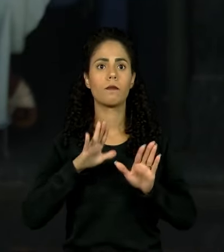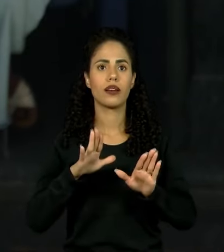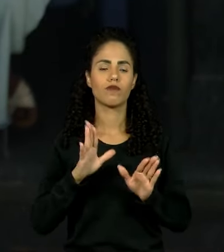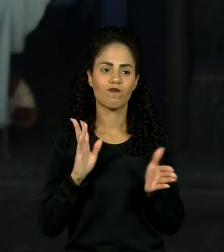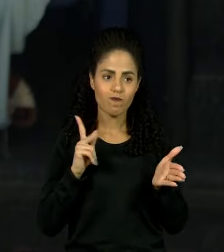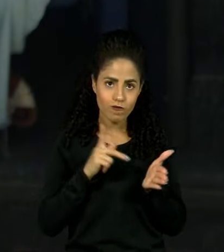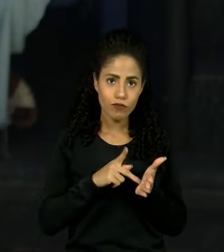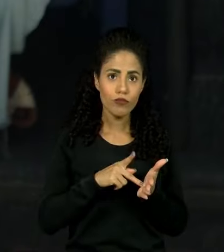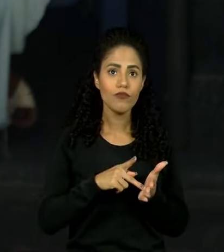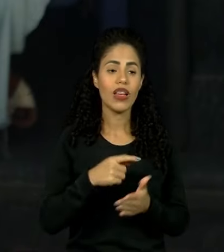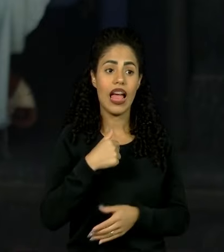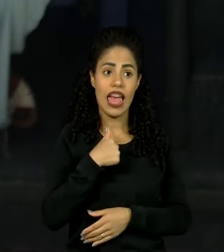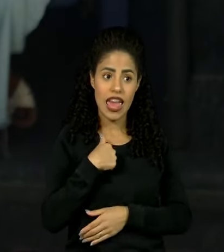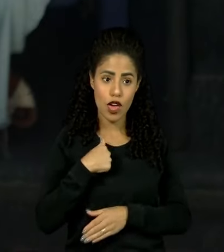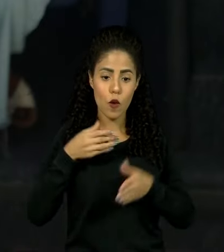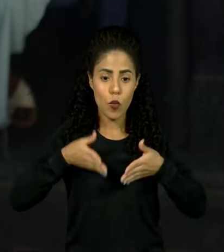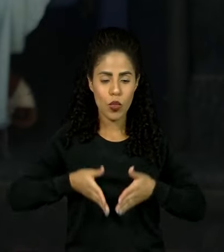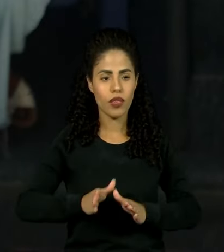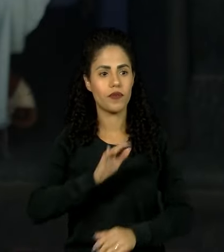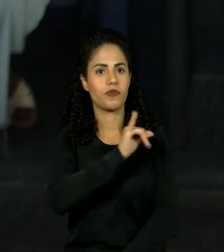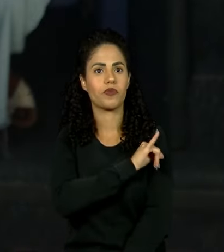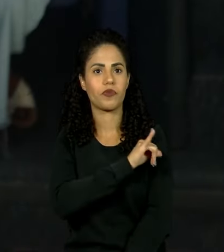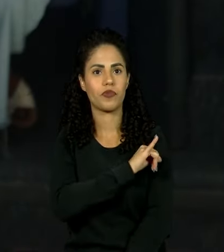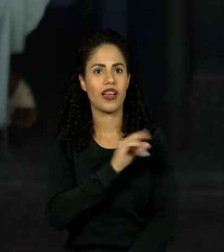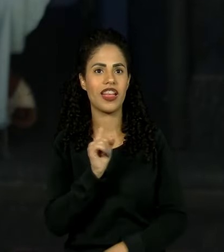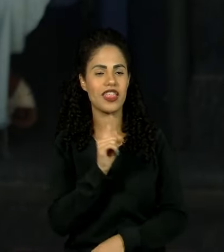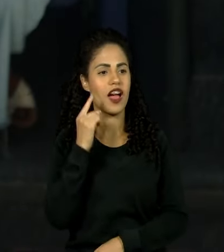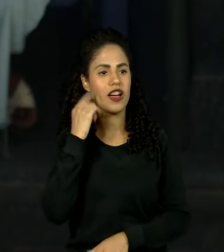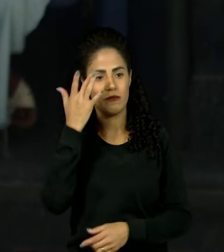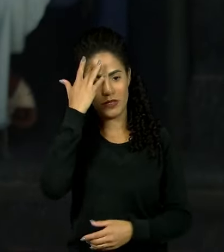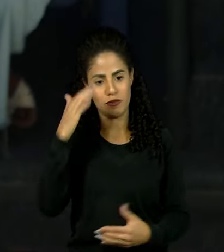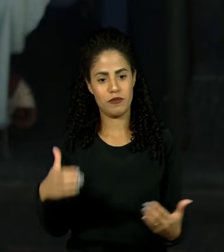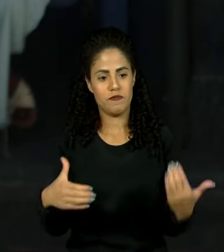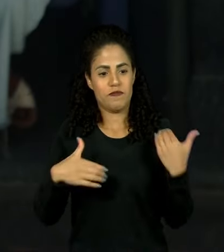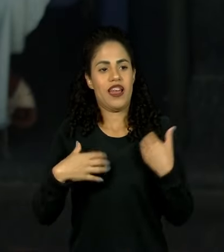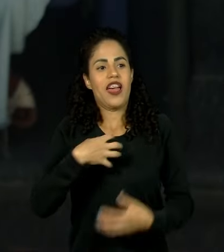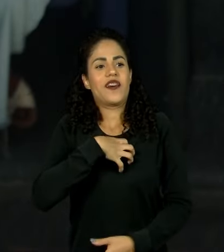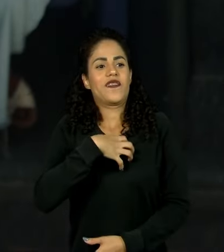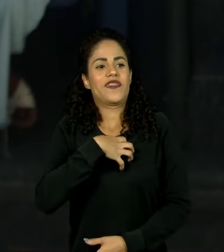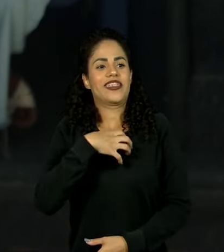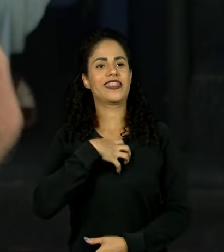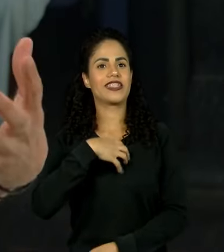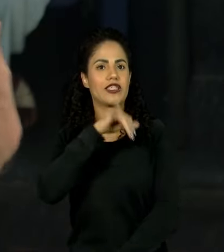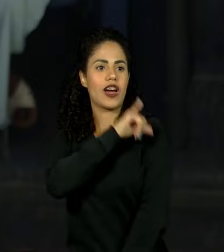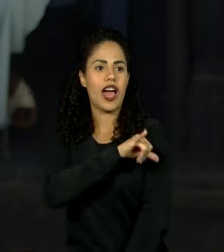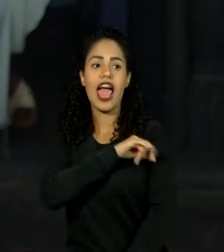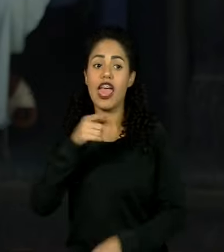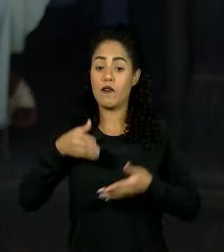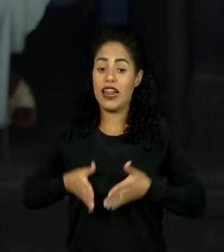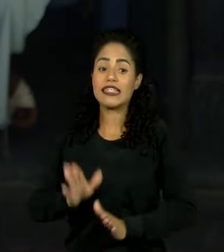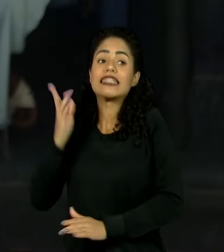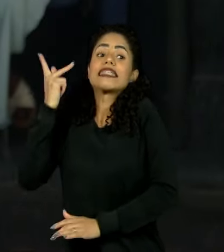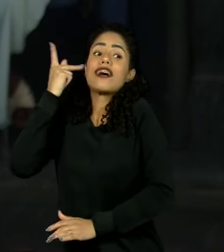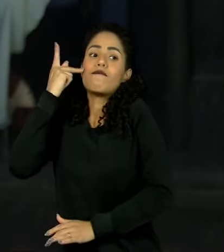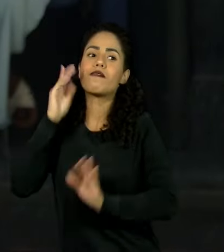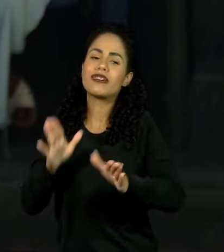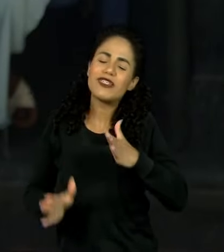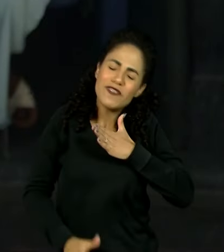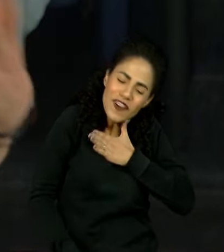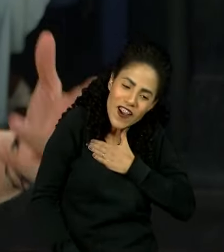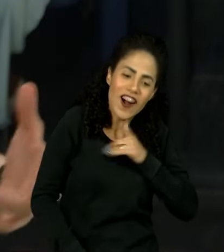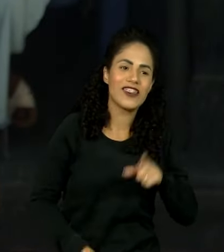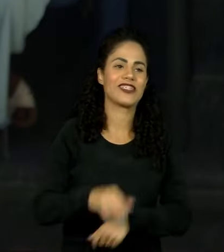na verdade eu sou cidadão carioca Porque eu ganhei um título aqui da Câmara de cidadão carioca então eu me sinto carioca também eu sou paulist carioca amo o Rio né